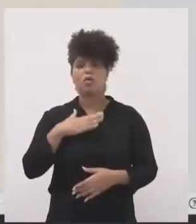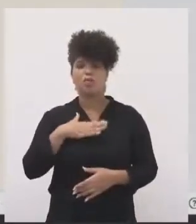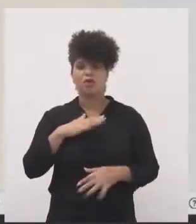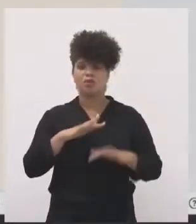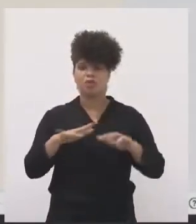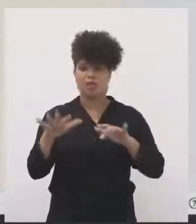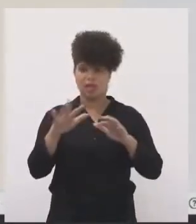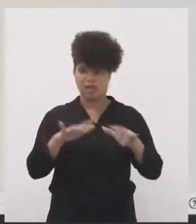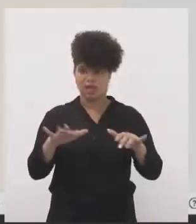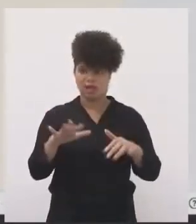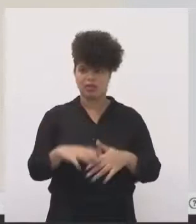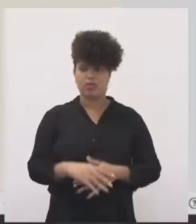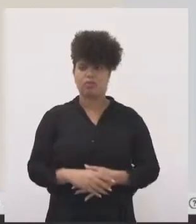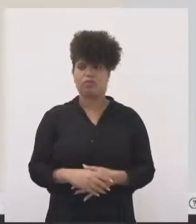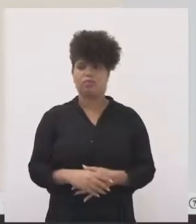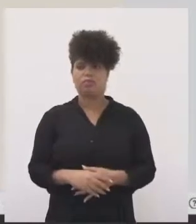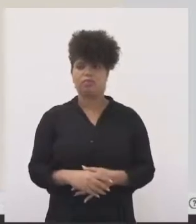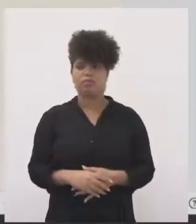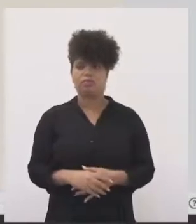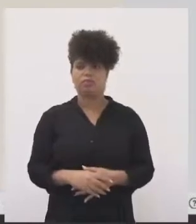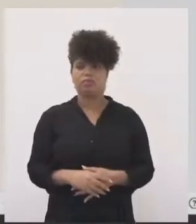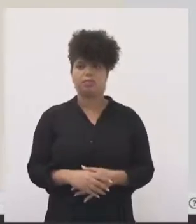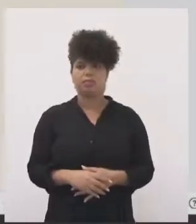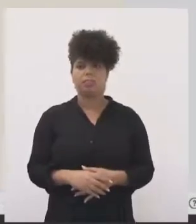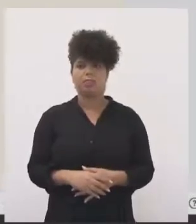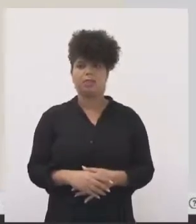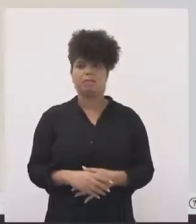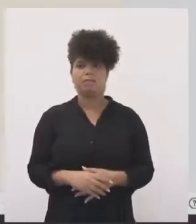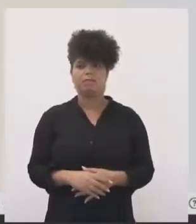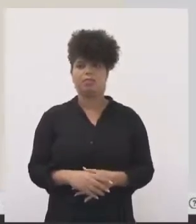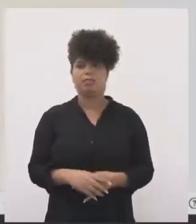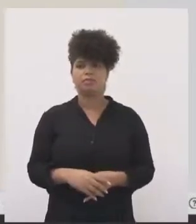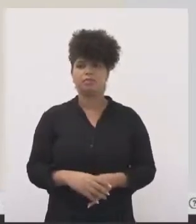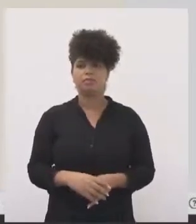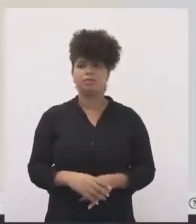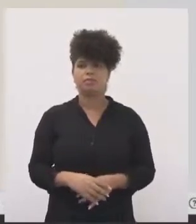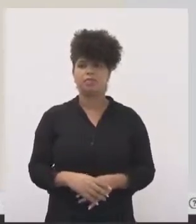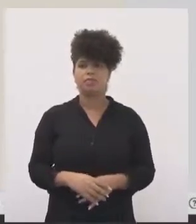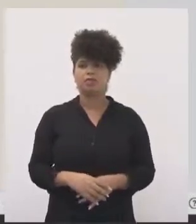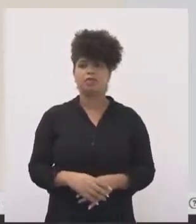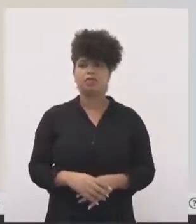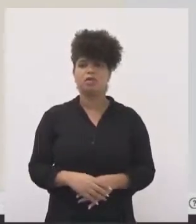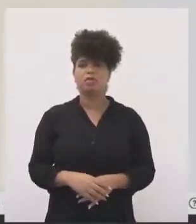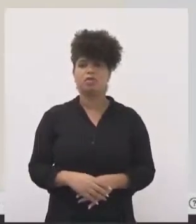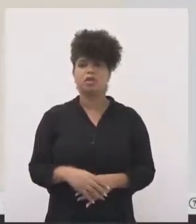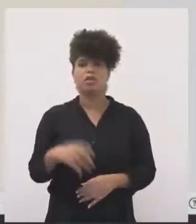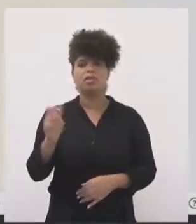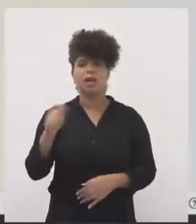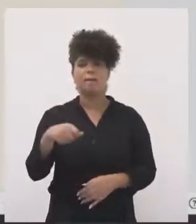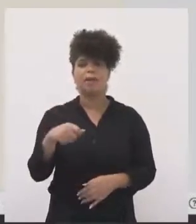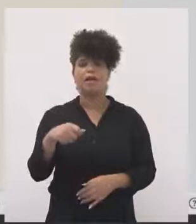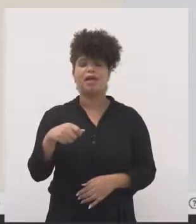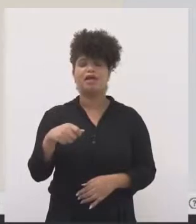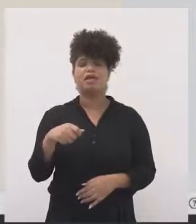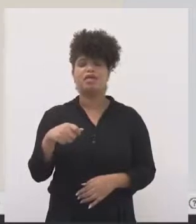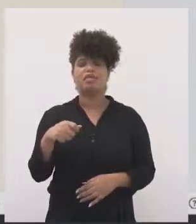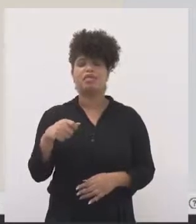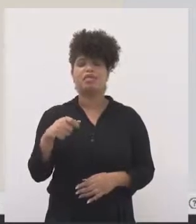tá? E aí eu uso, deixa eu trocar aqui dividido por 2 igual